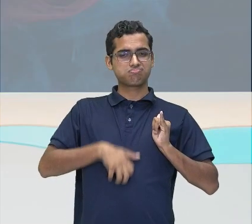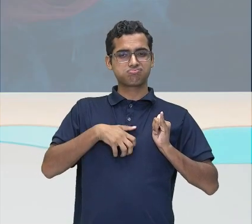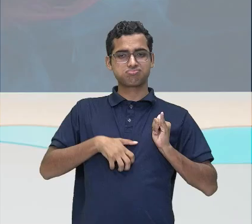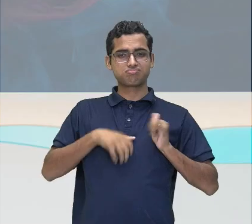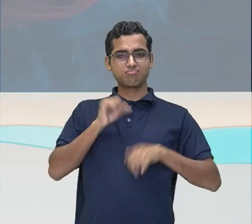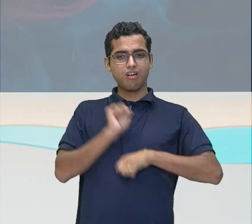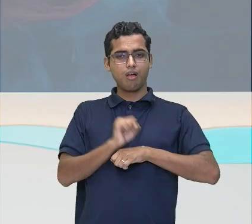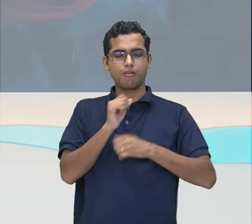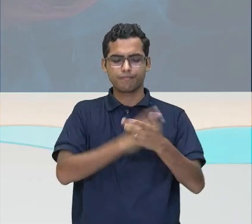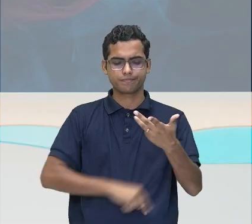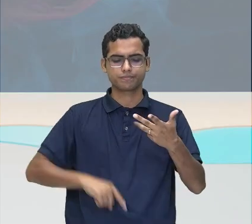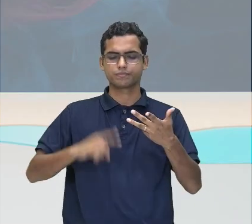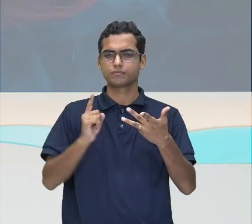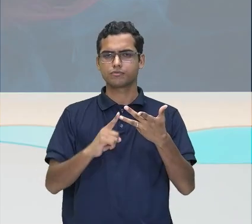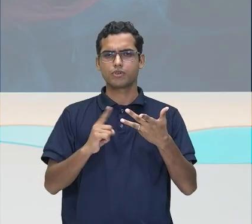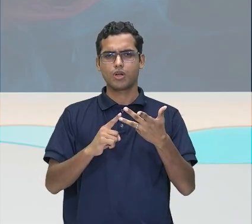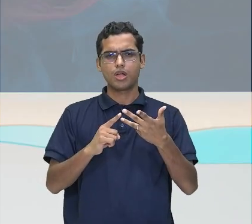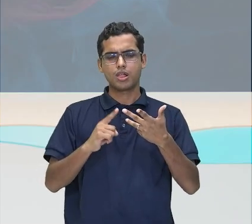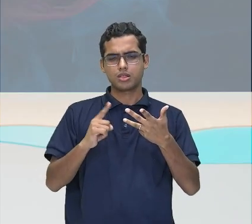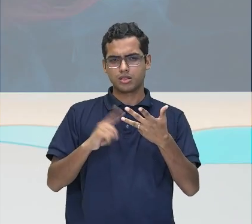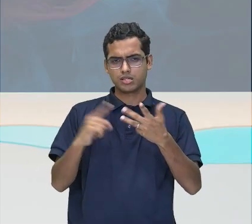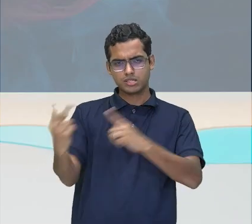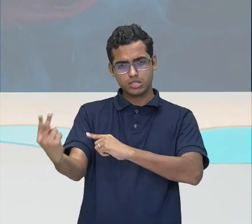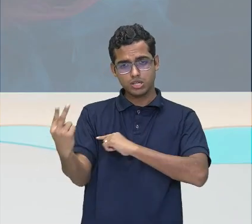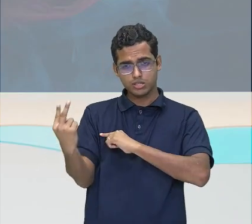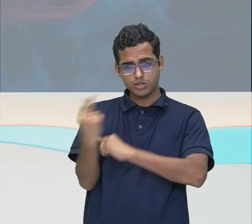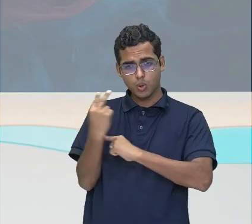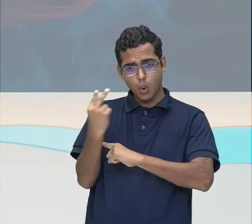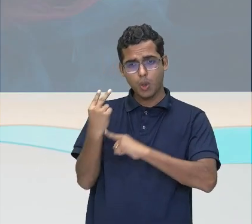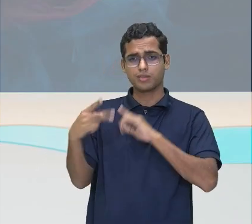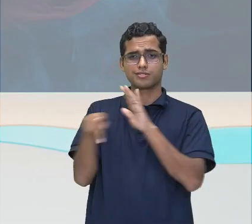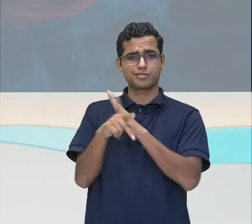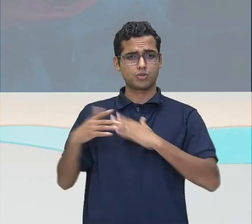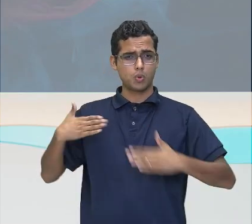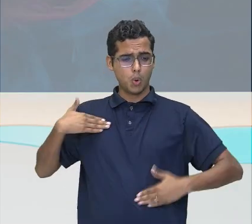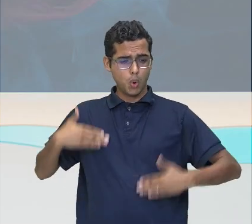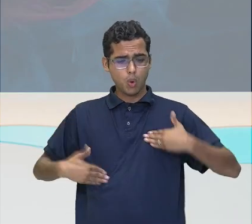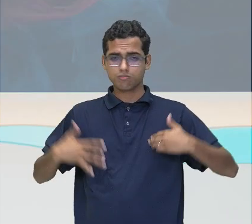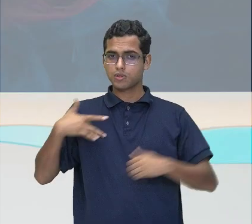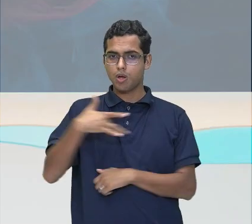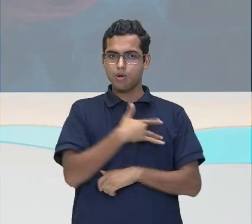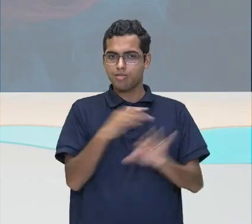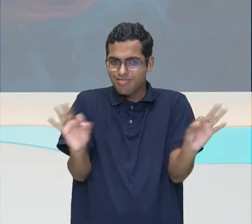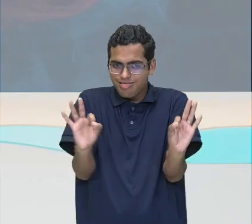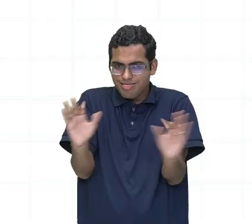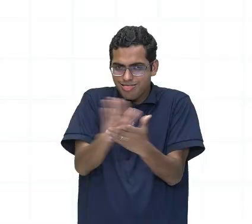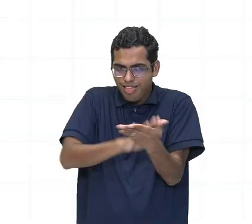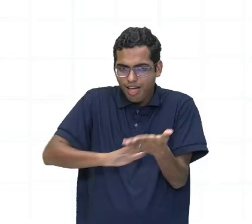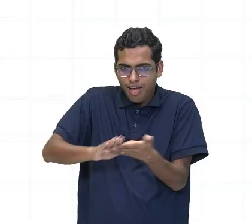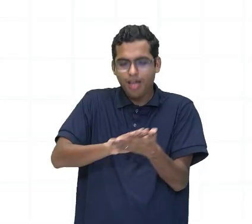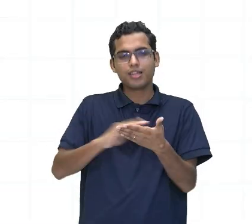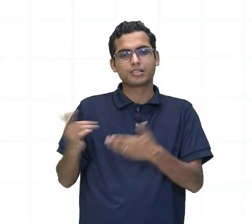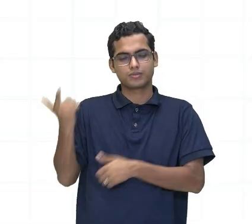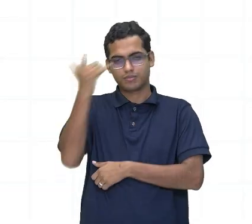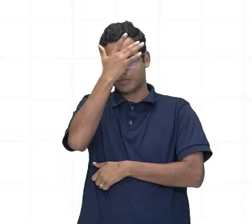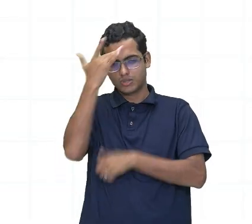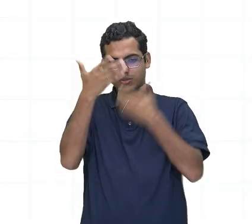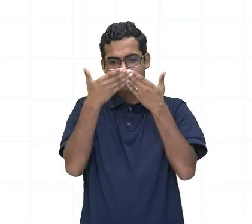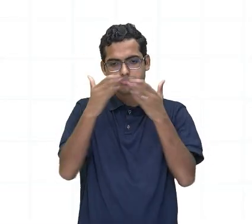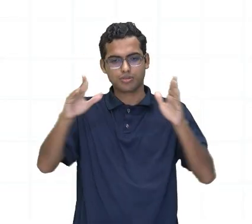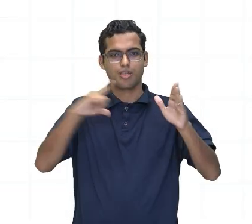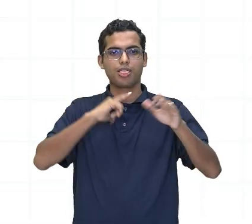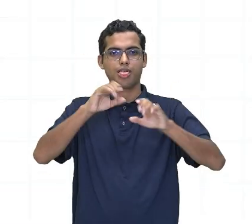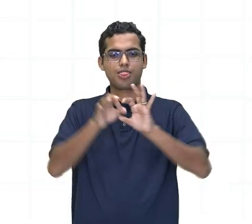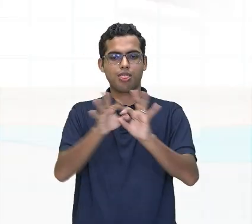da saúde do seu corpo e você desenvolve a obesidade, você está abrindo a porta para outras doenças, como essa que a gente vai relembrar agora, que é a